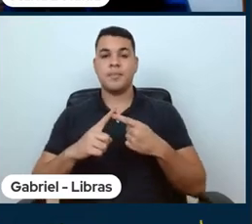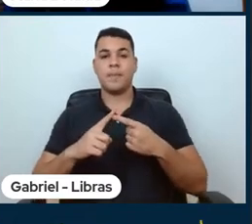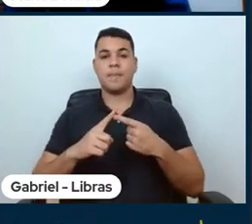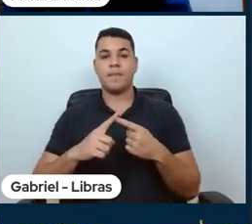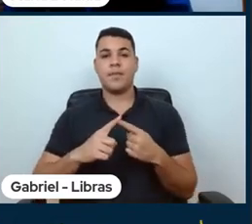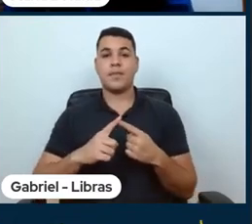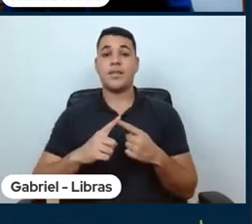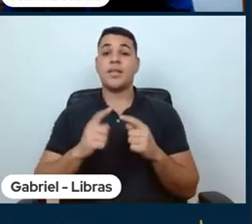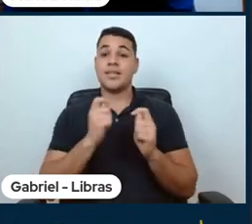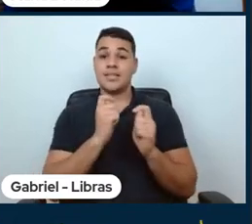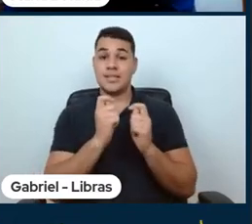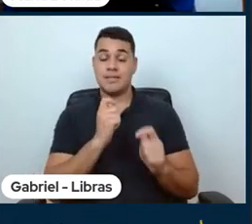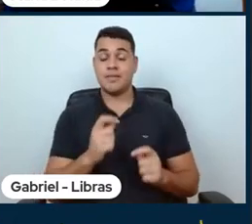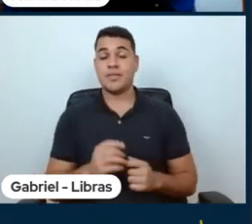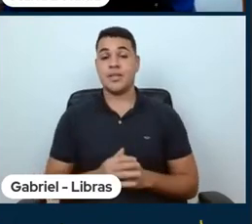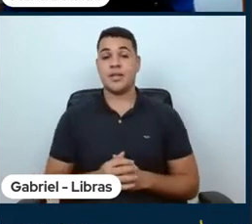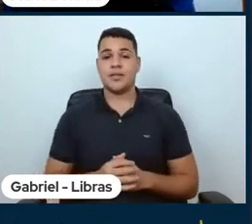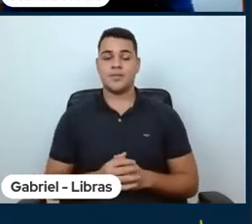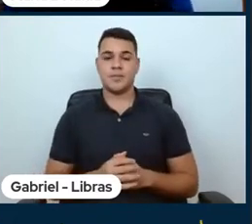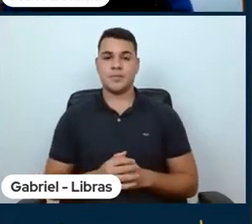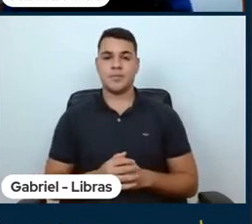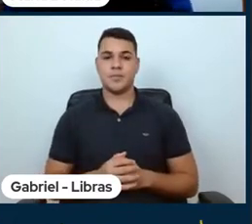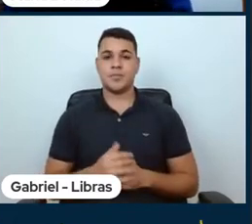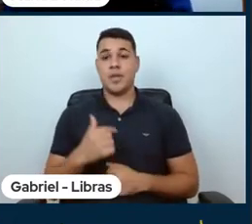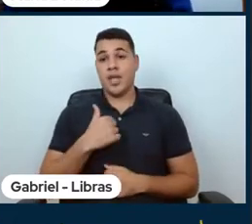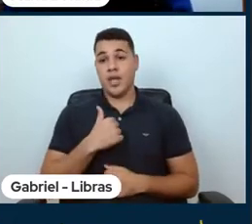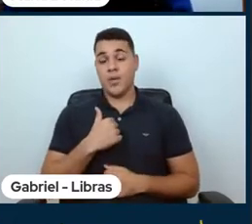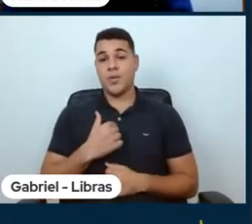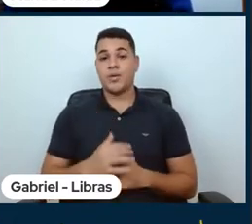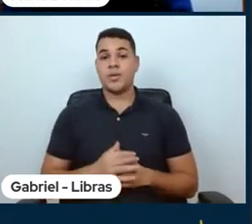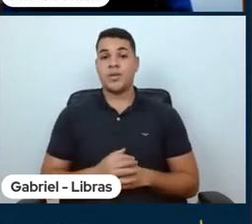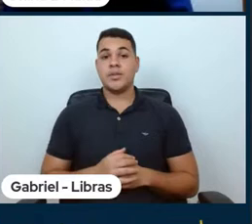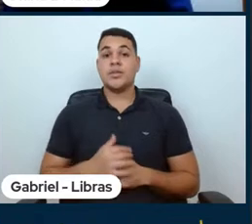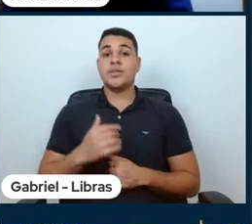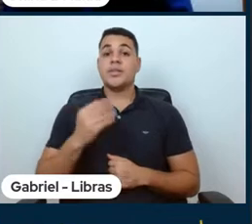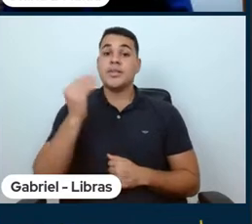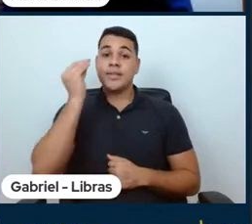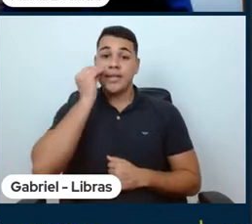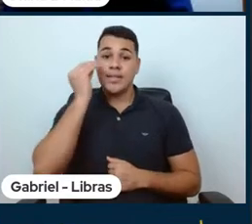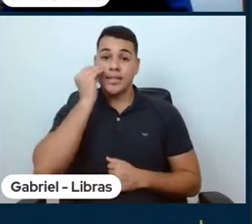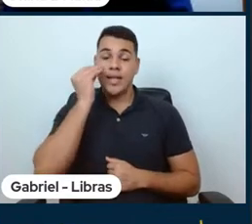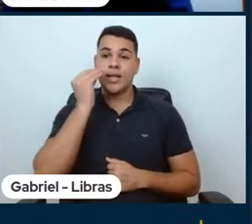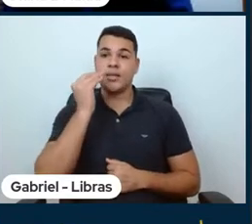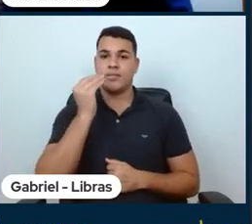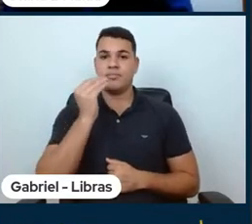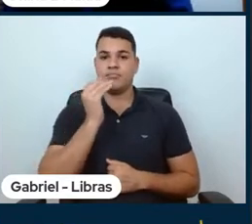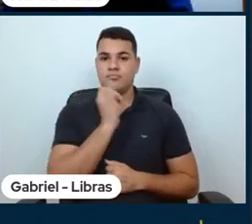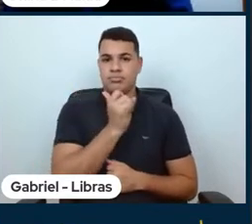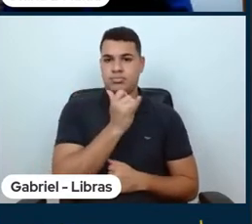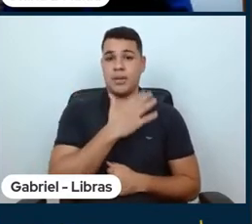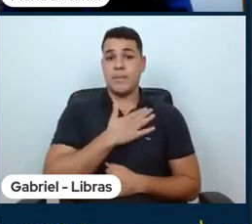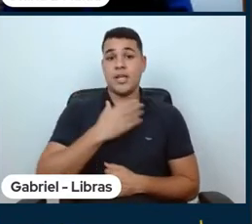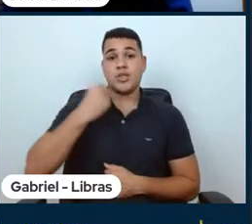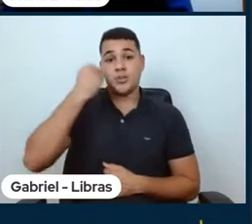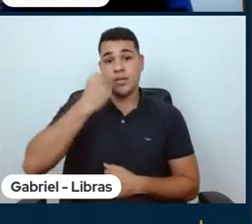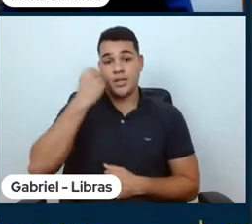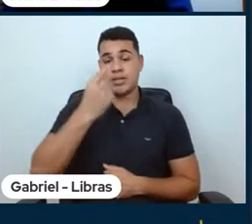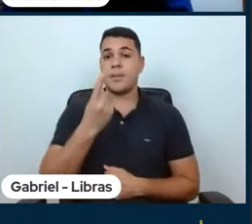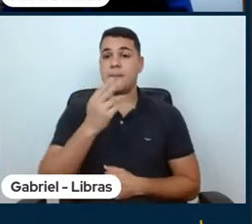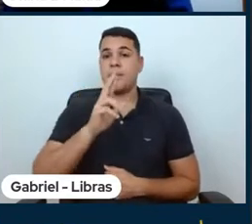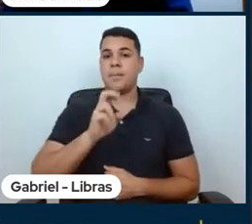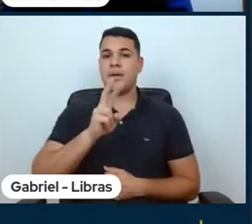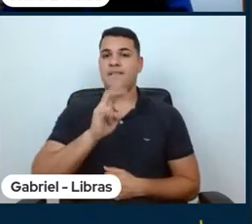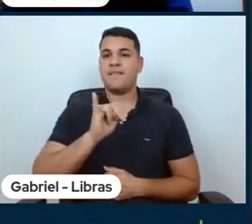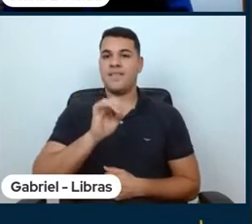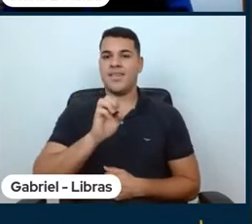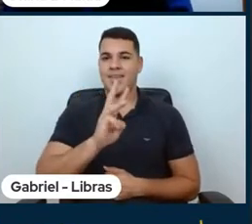das entrevistas, eu tentei colocar na narrativa a minha experiência prévia, porque ali eu já